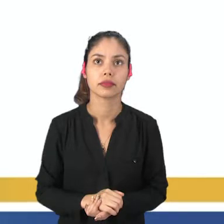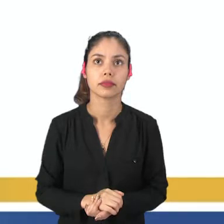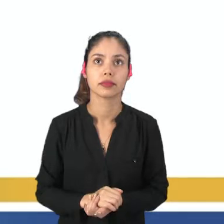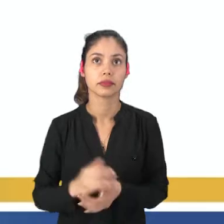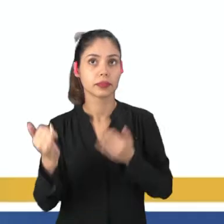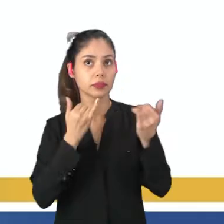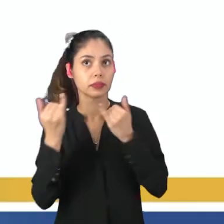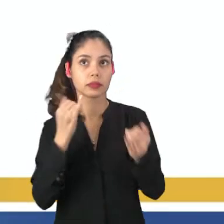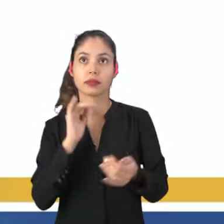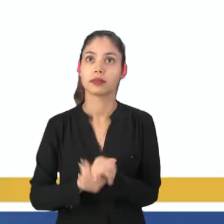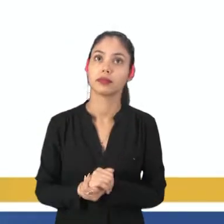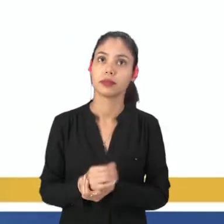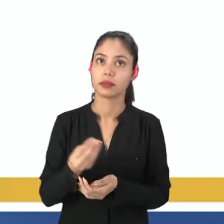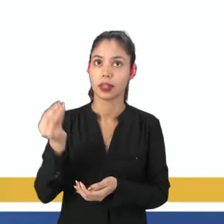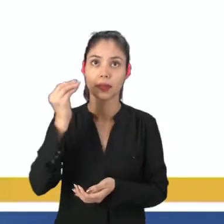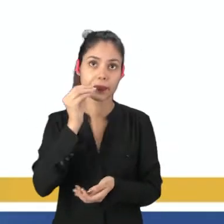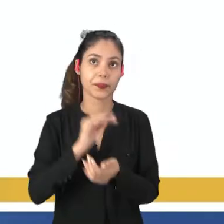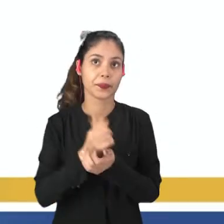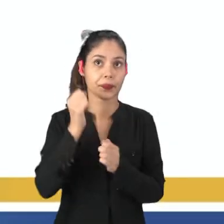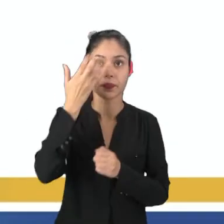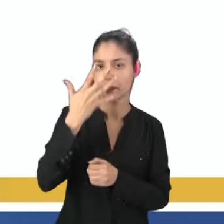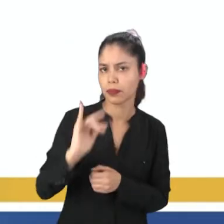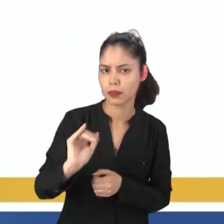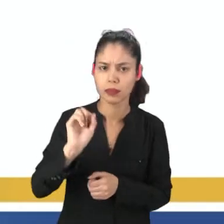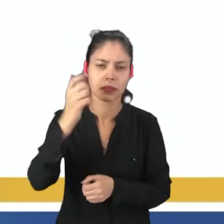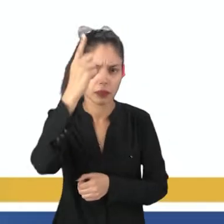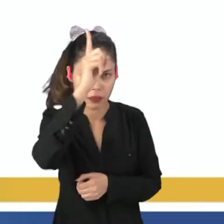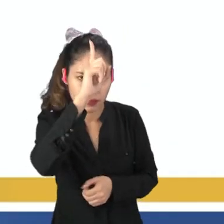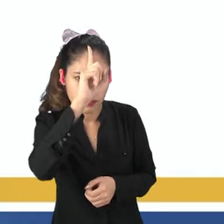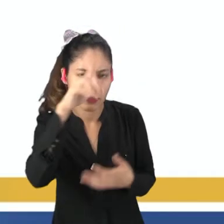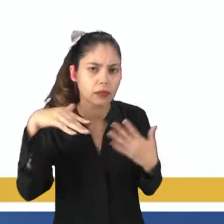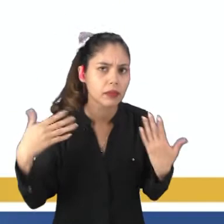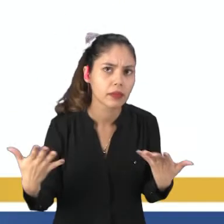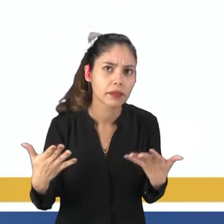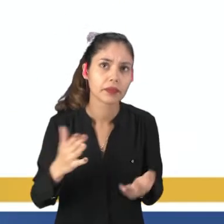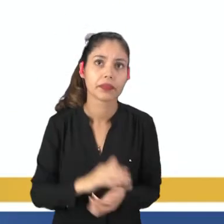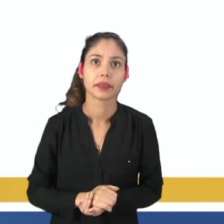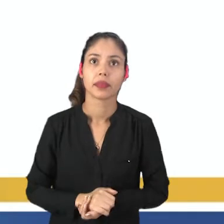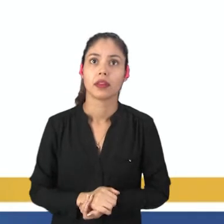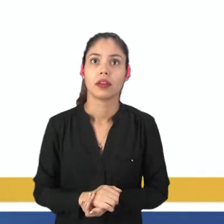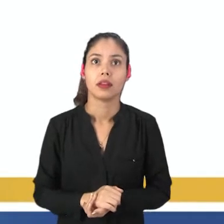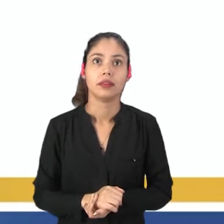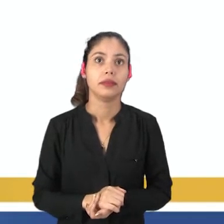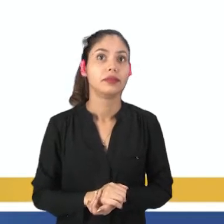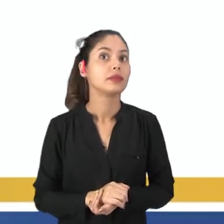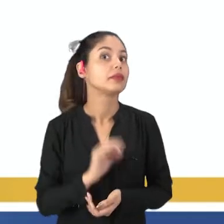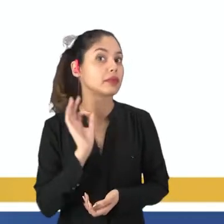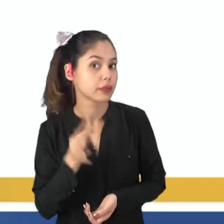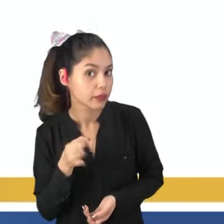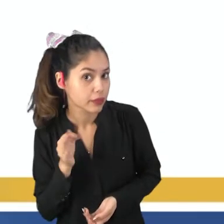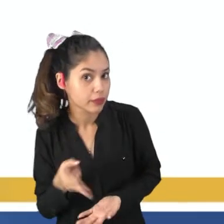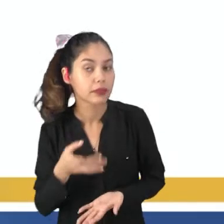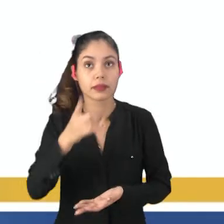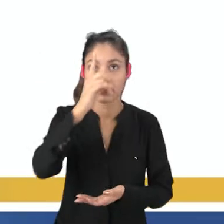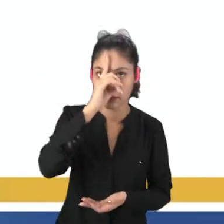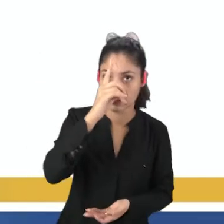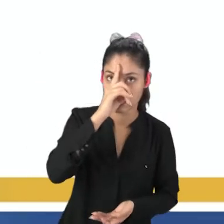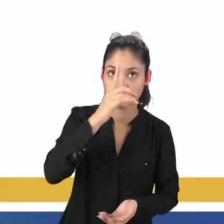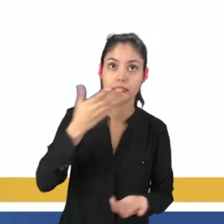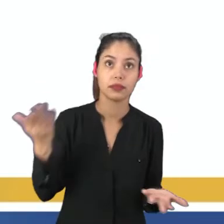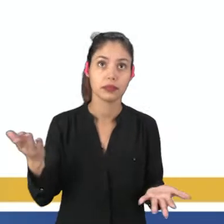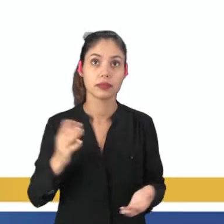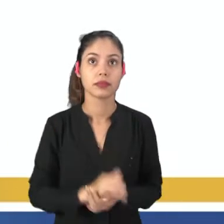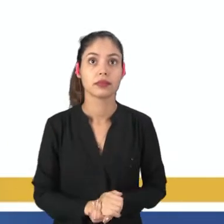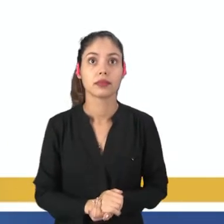Essa propaganda de biscoito quer chamar a atenção de uma criança ou de um adulto? Eu acho que é de um adulto. Certamente